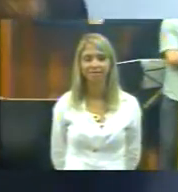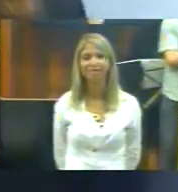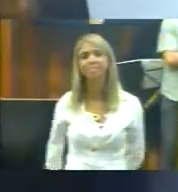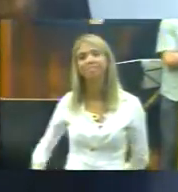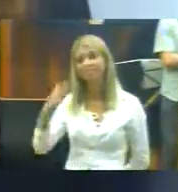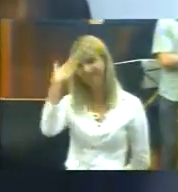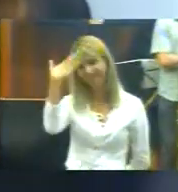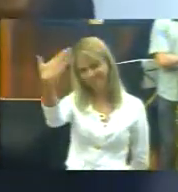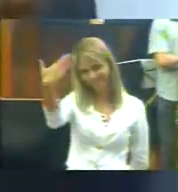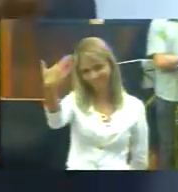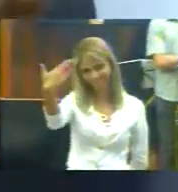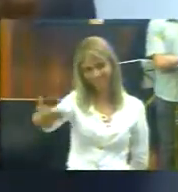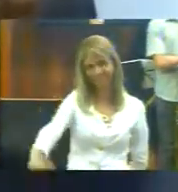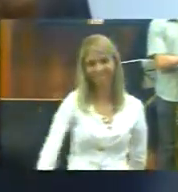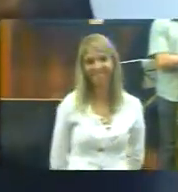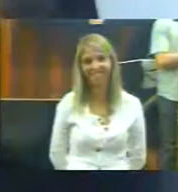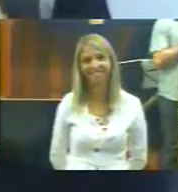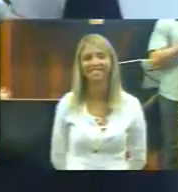Obrigado.